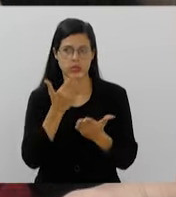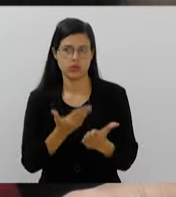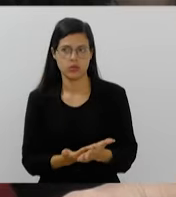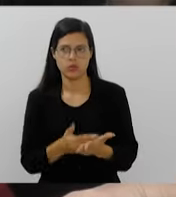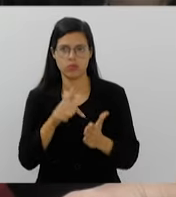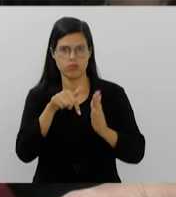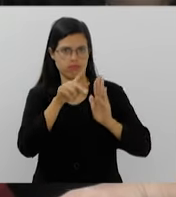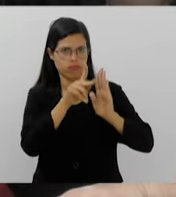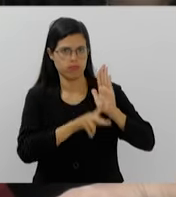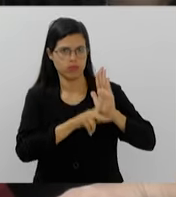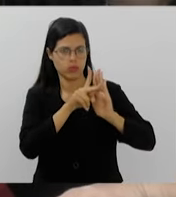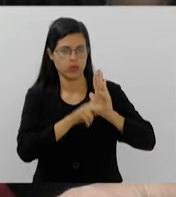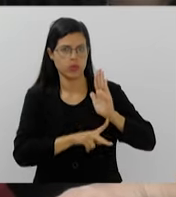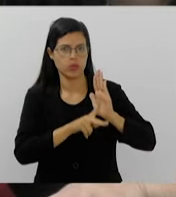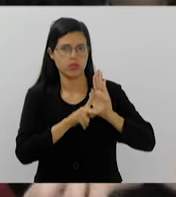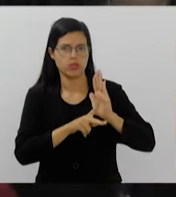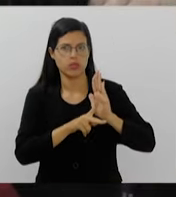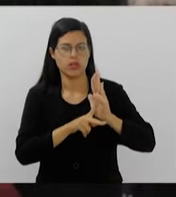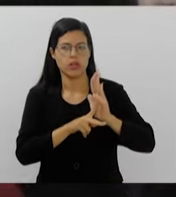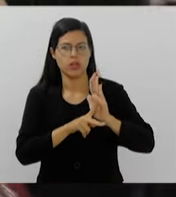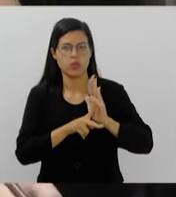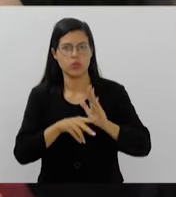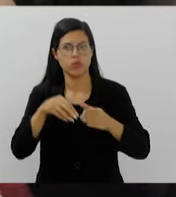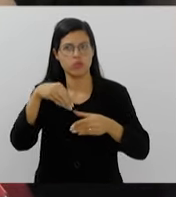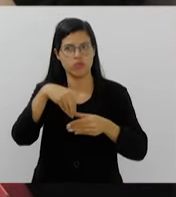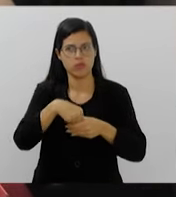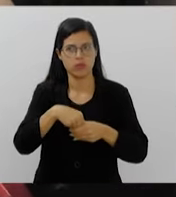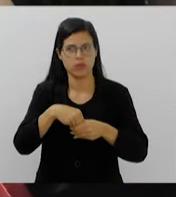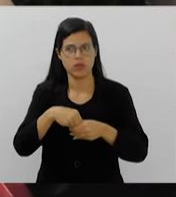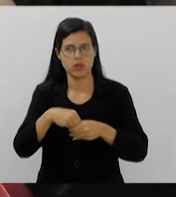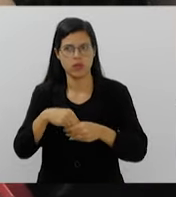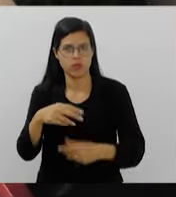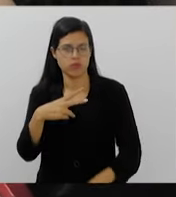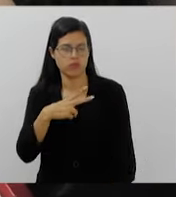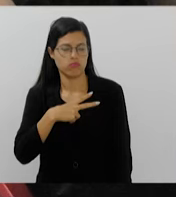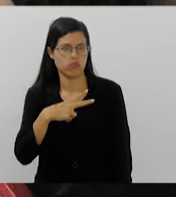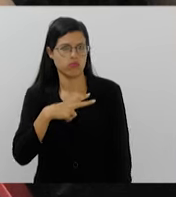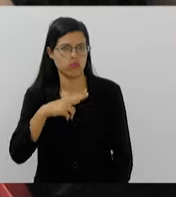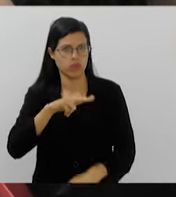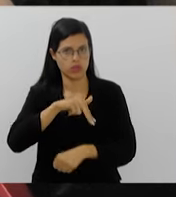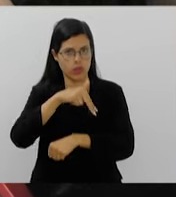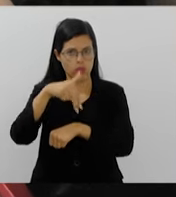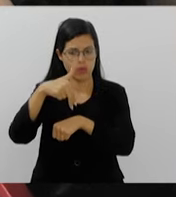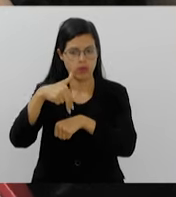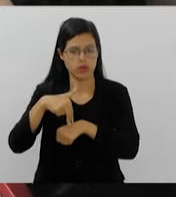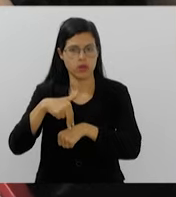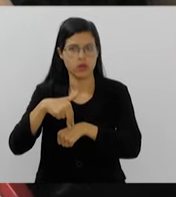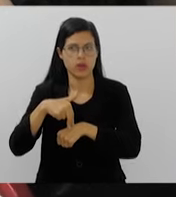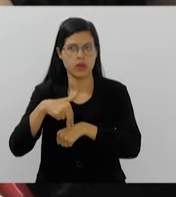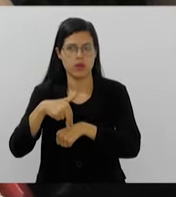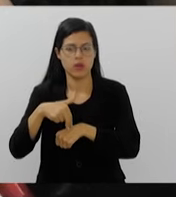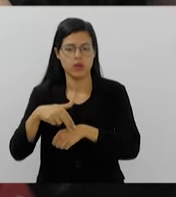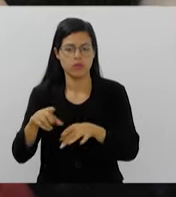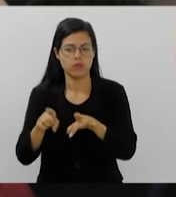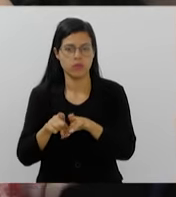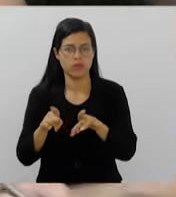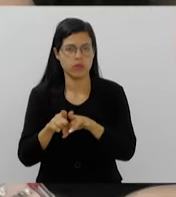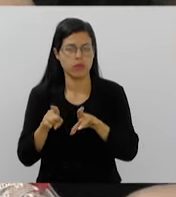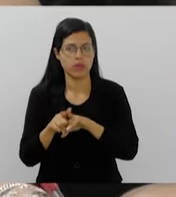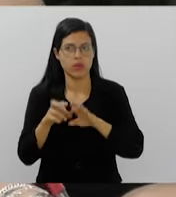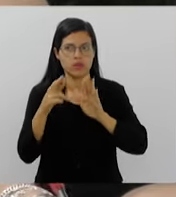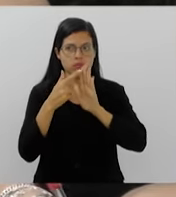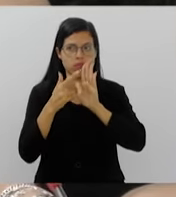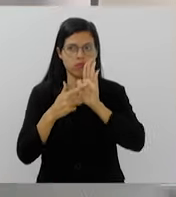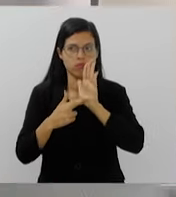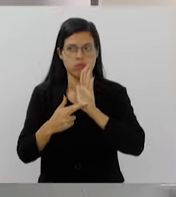esse projeto ele adentra em matéria de competência privativa da União e disciplinada nas normas do direito do trabalho. Deputada